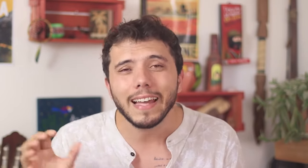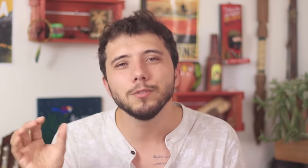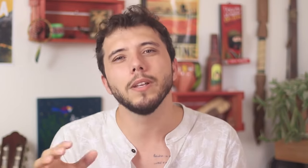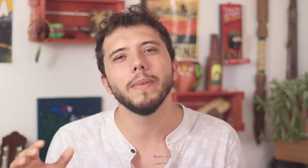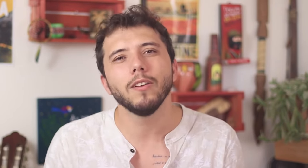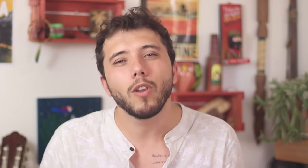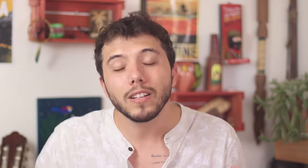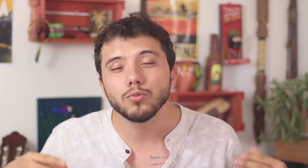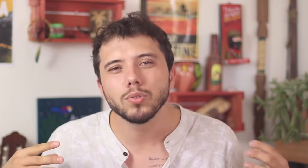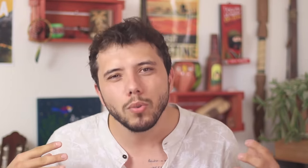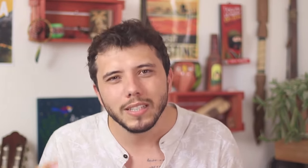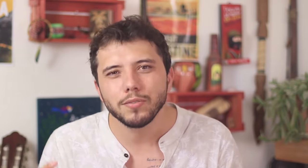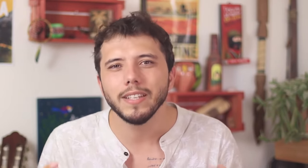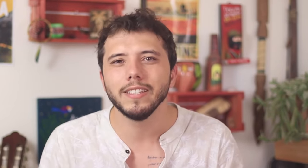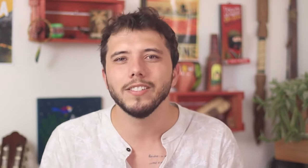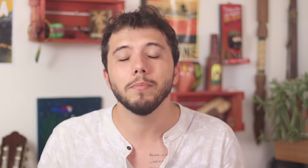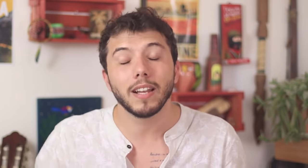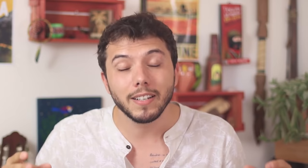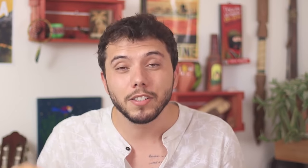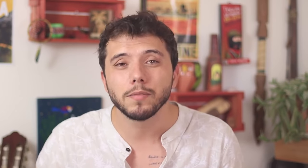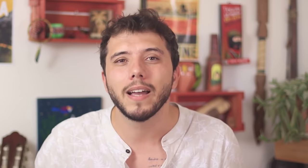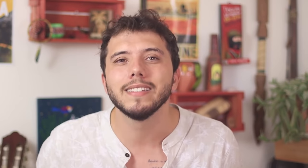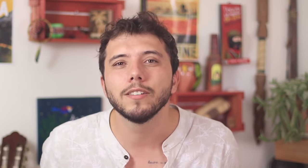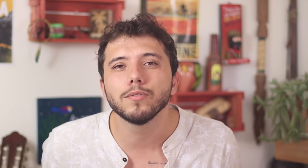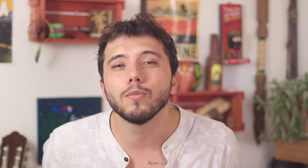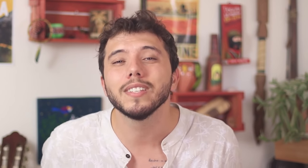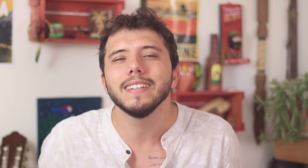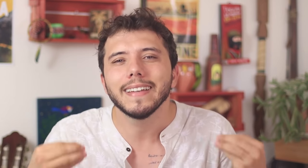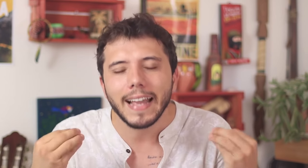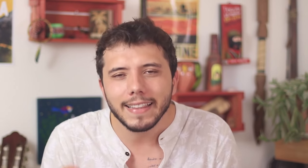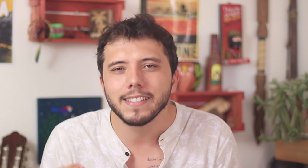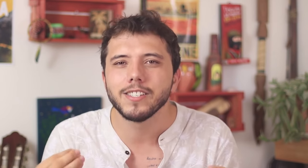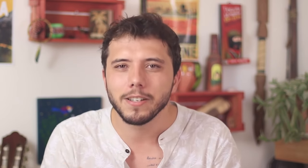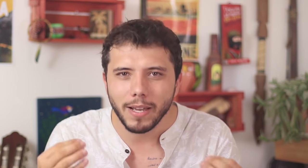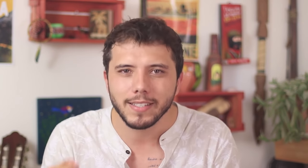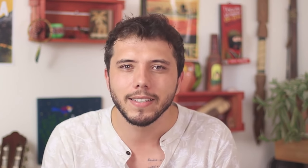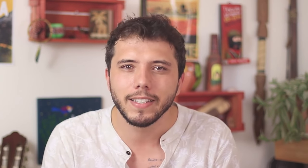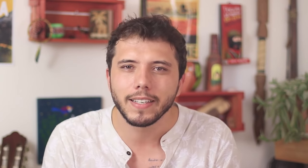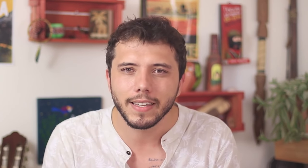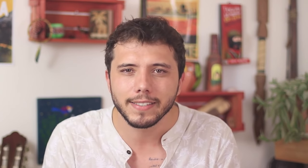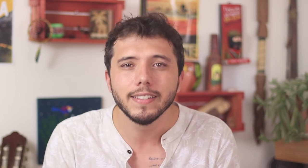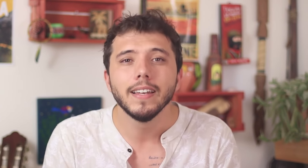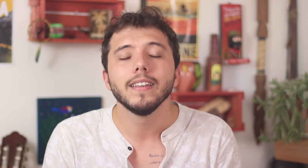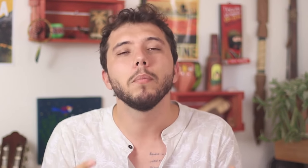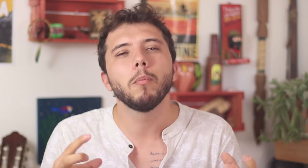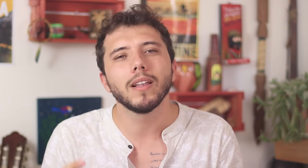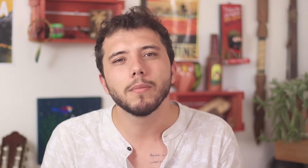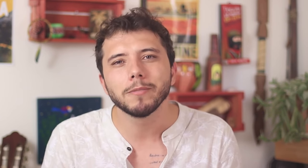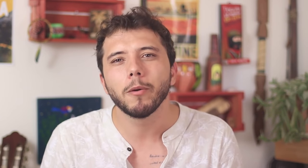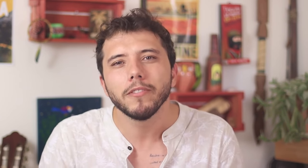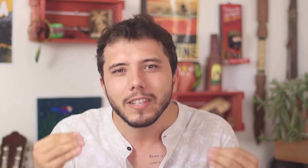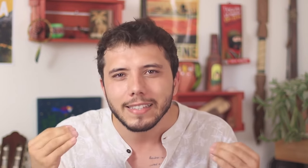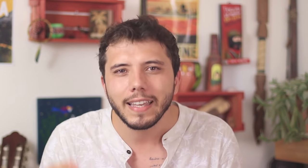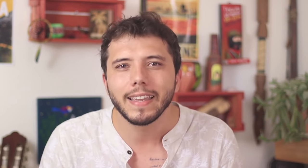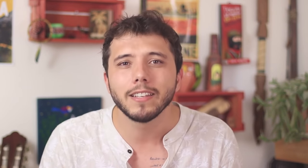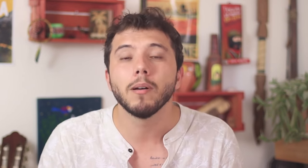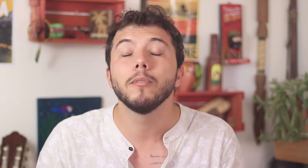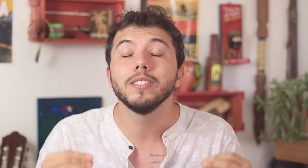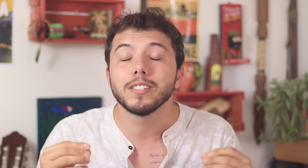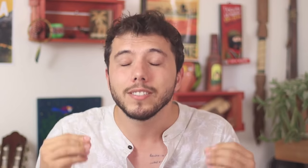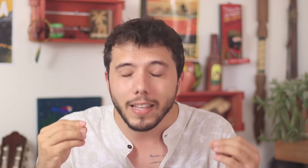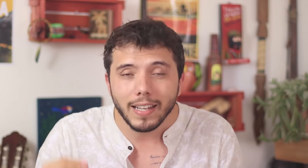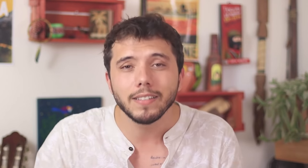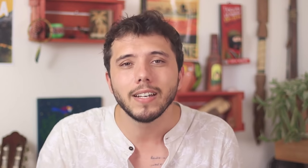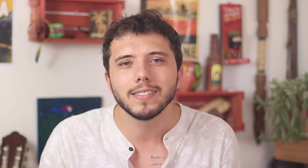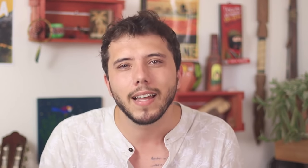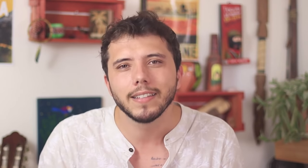mas um estado em toda toda sua energia para garantir que os mais ricos concentram em cada dia mais renda e riqueza ea população mais pobre fica